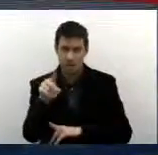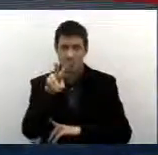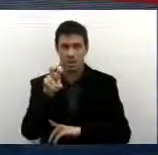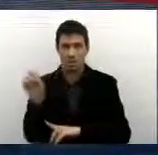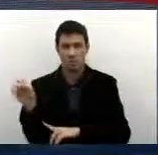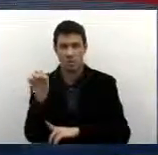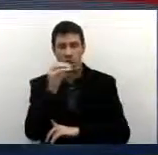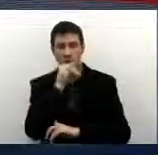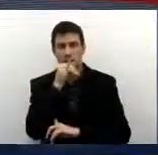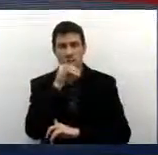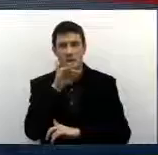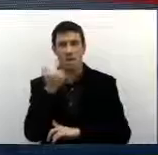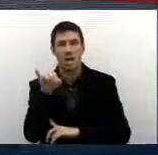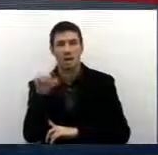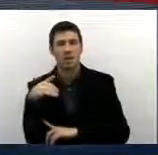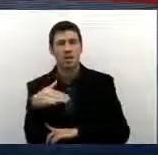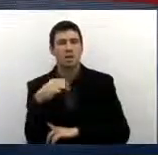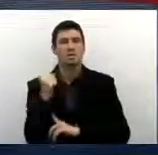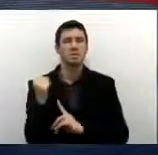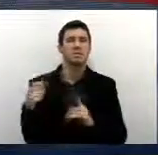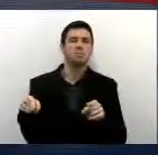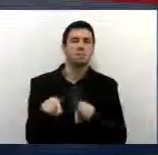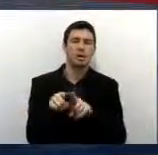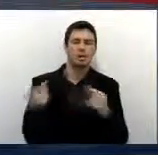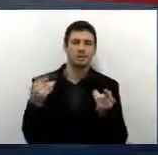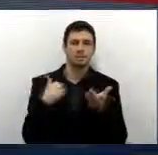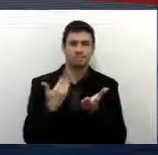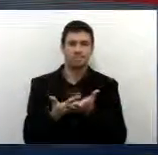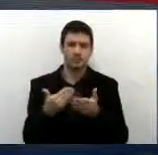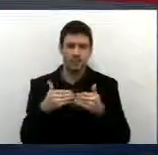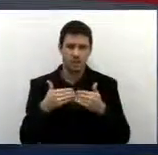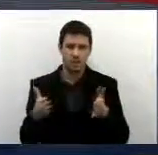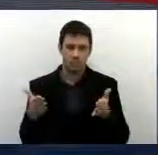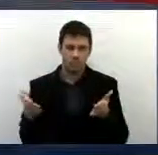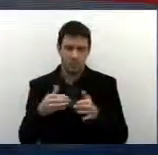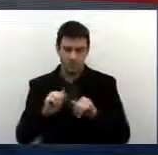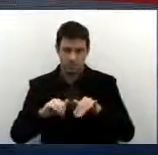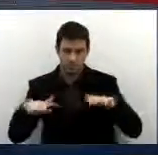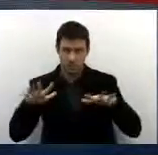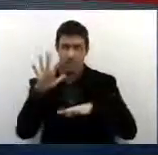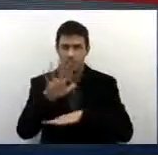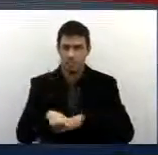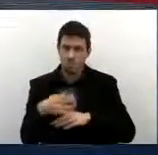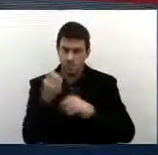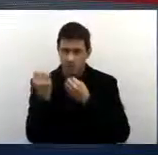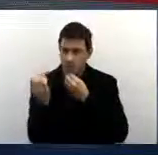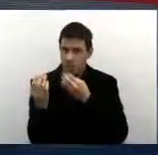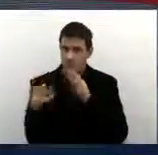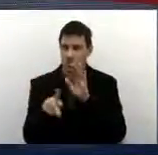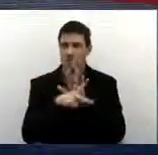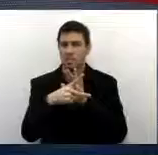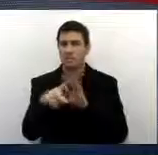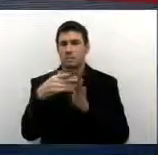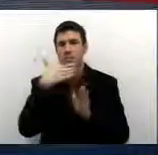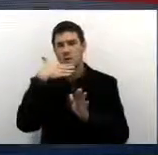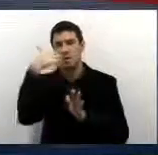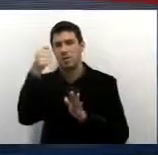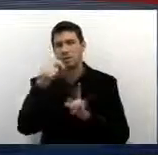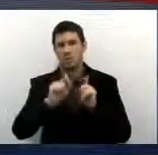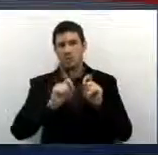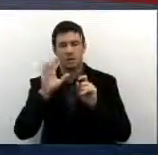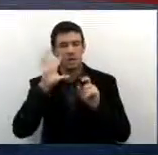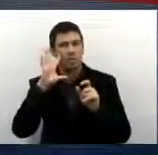26 itens na ordem do dia. Mas, assim que a gente abrir o flash aqui da sessão, eu volto para dar mais informações para você, para explicar melhor o que está em